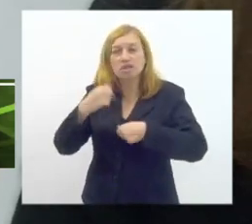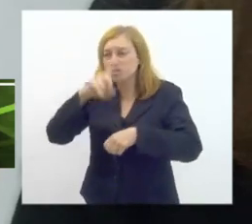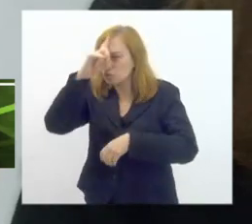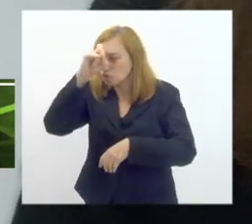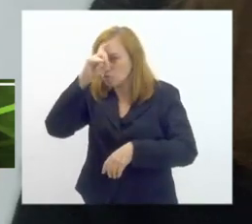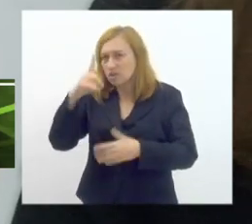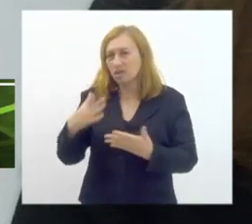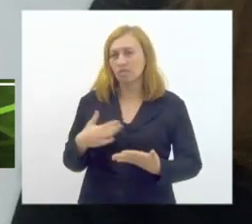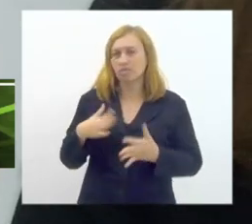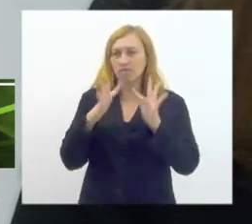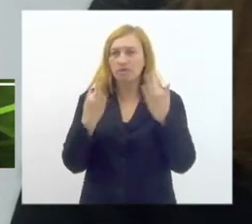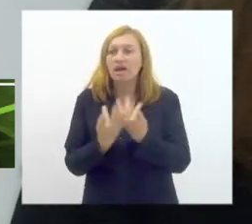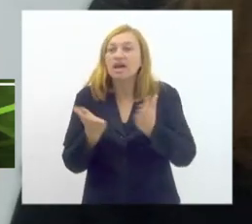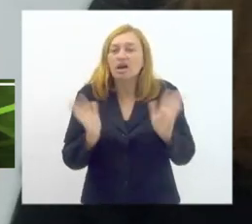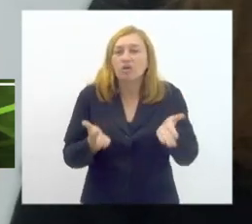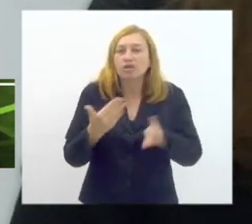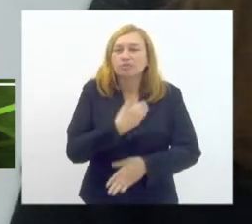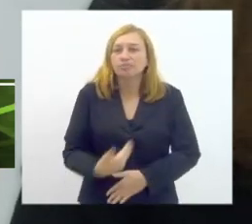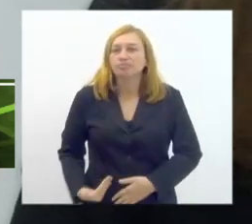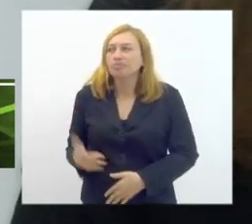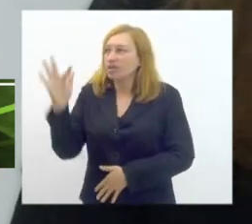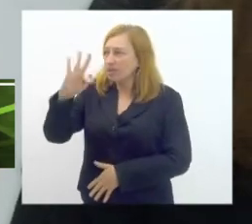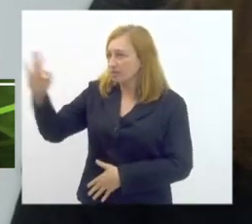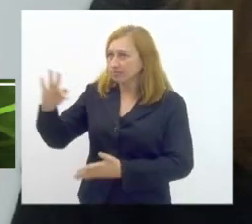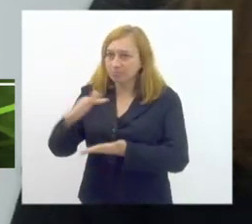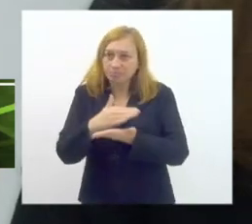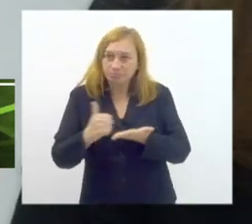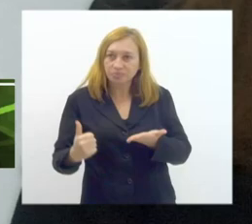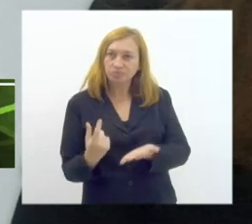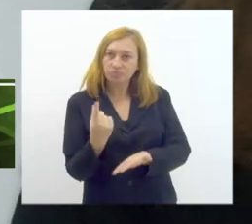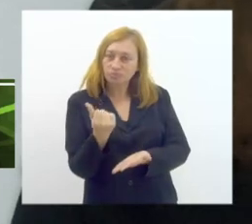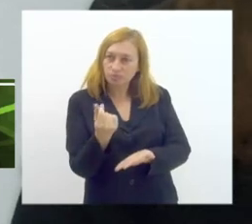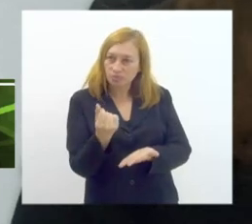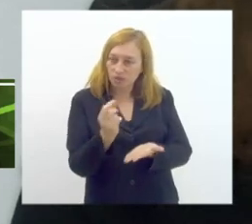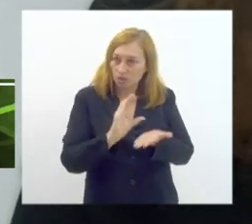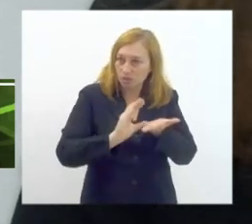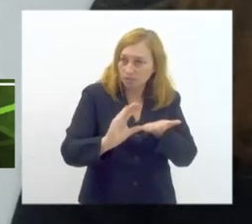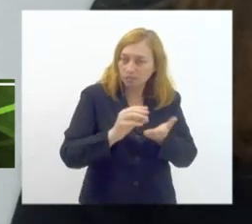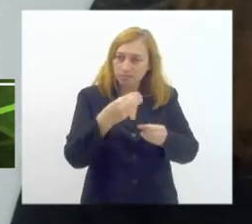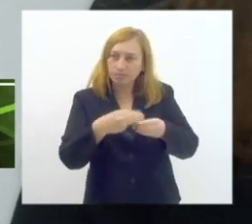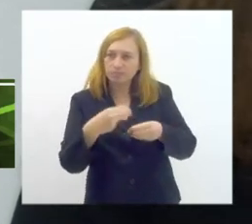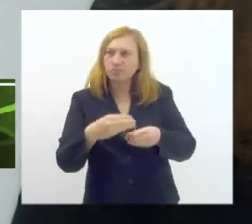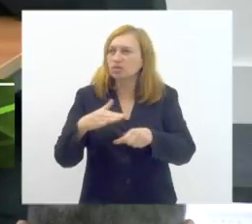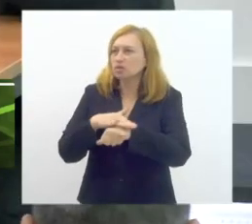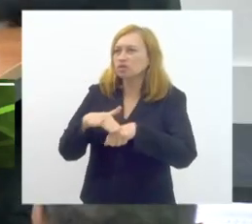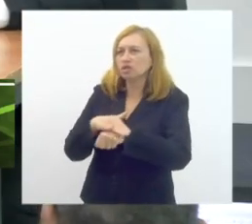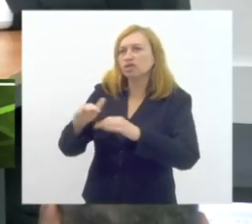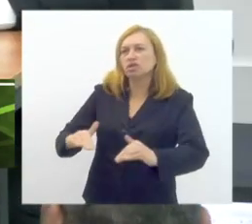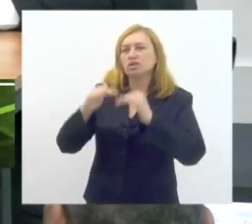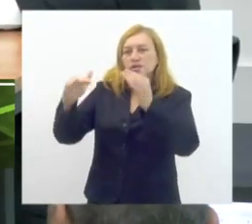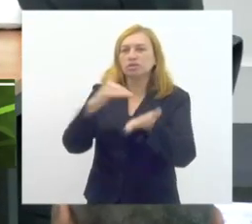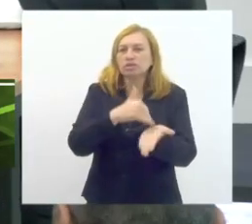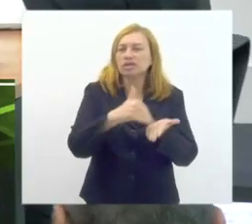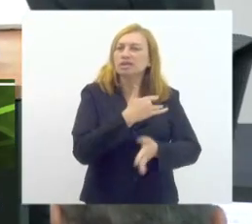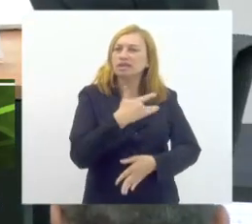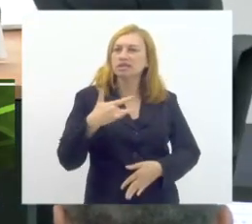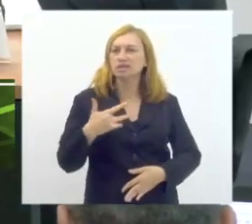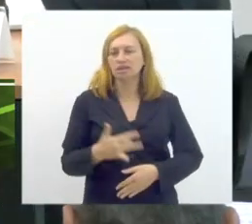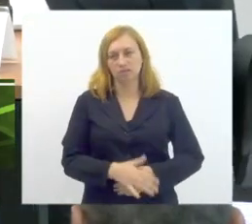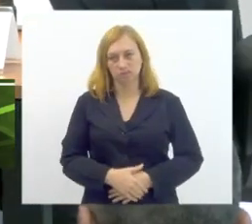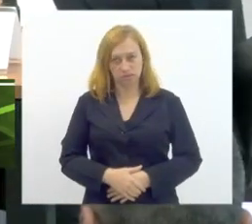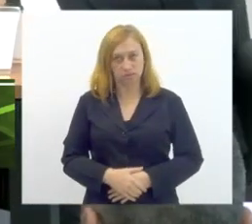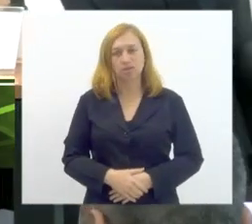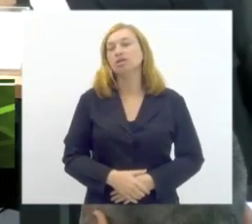quando o governo federal tira dinheiro dos municípios, hoje mesmo vim conversando com a minha subsecretária de saúde,